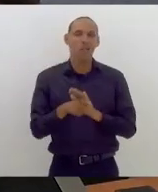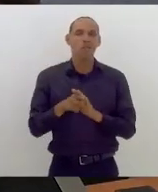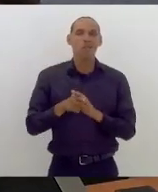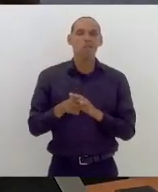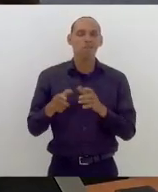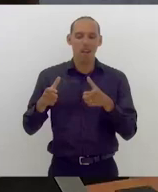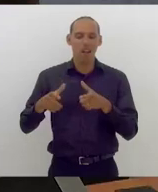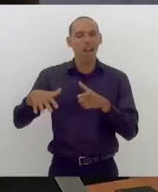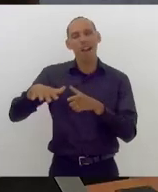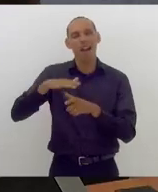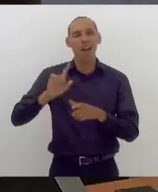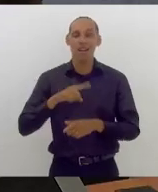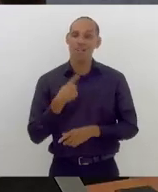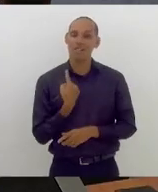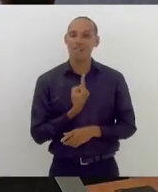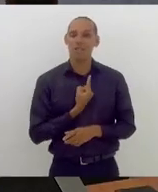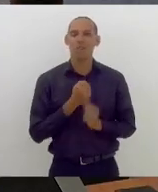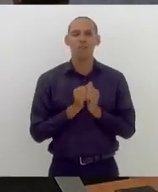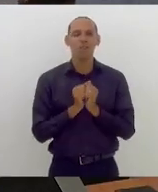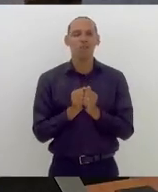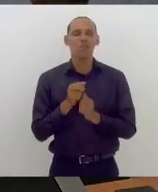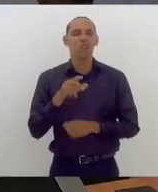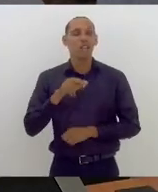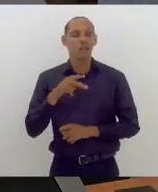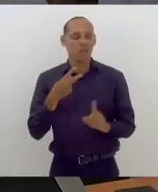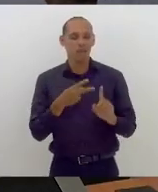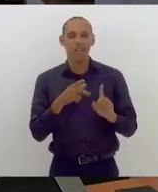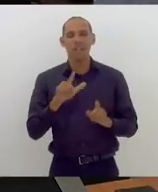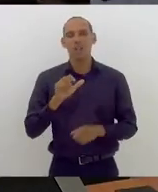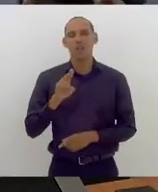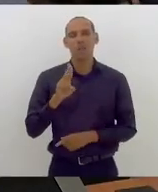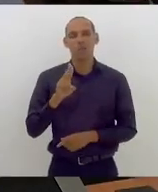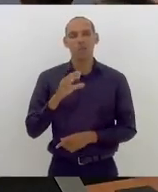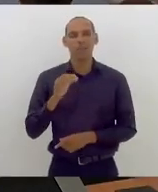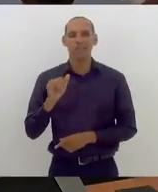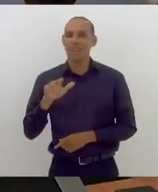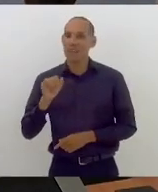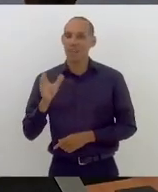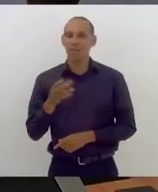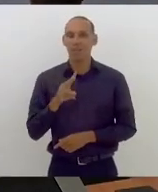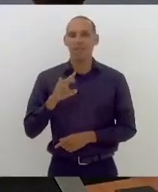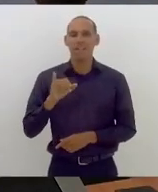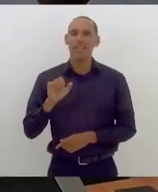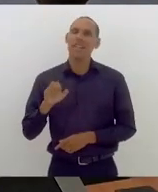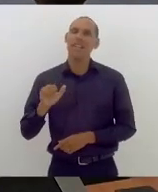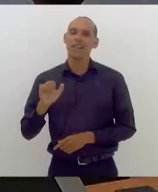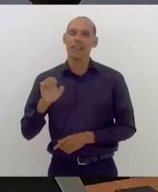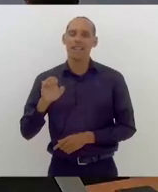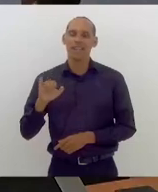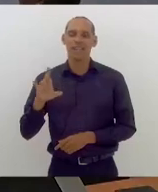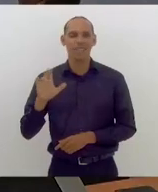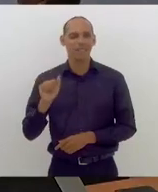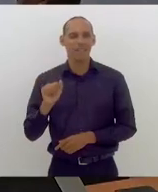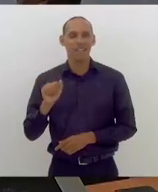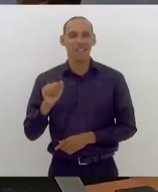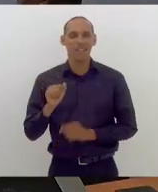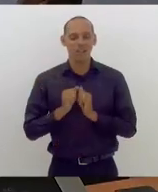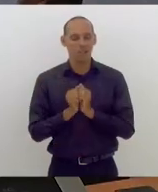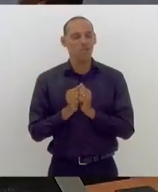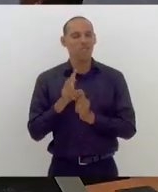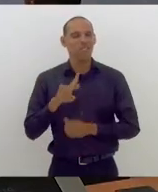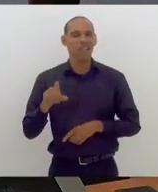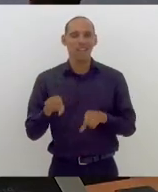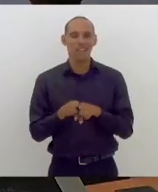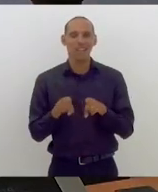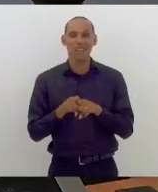região, juntamente com o irmão dele, Luciano Vieira, que também estará conosco, querido